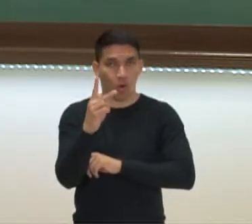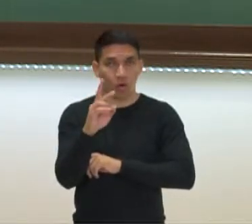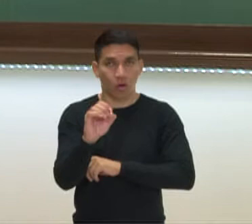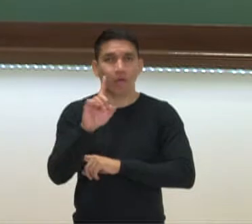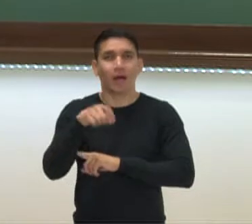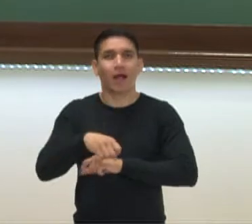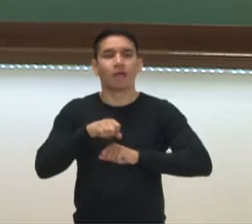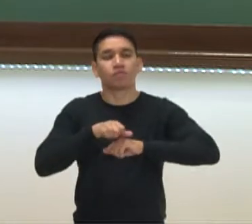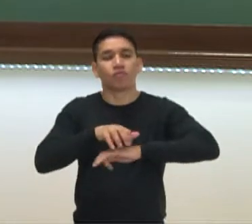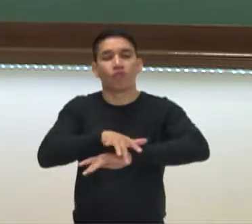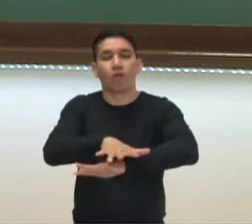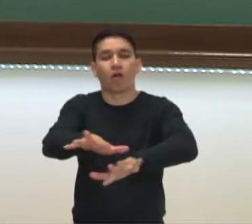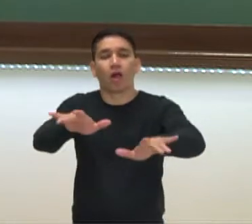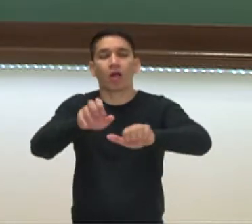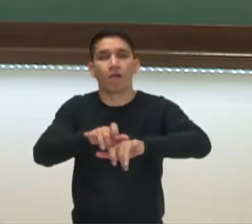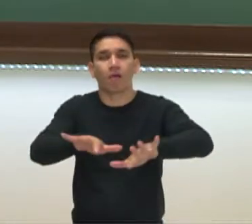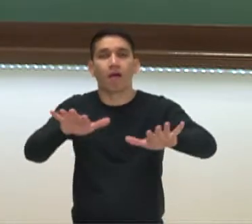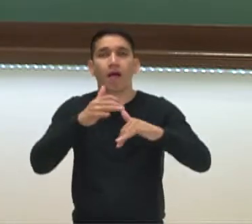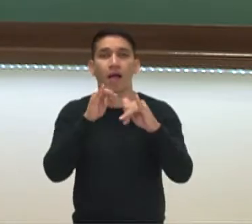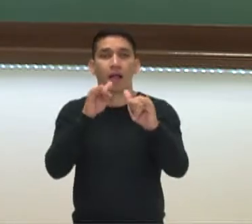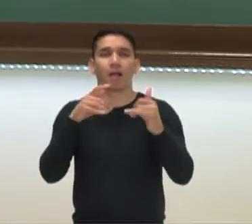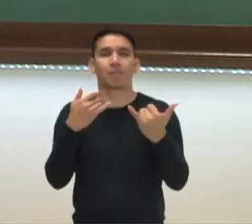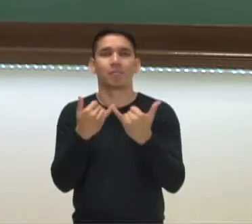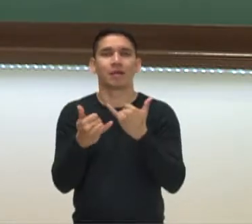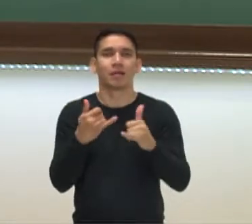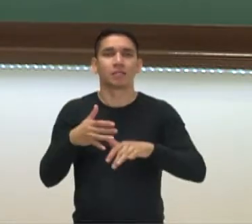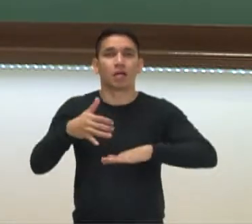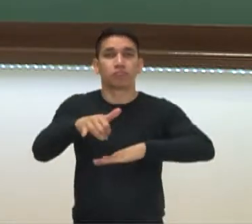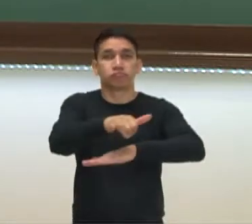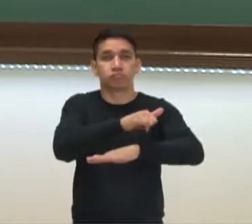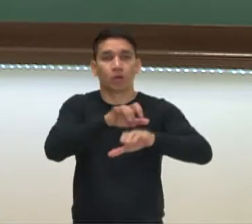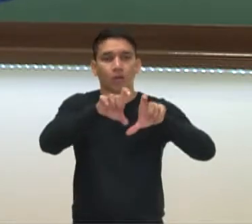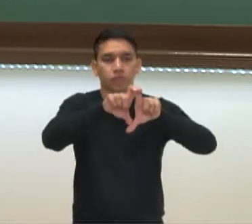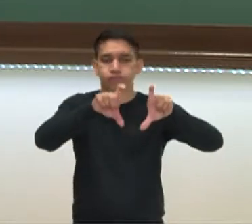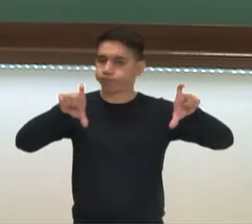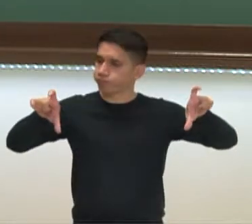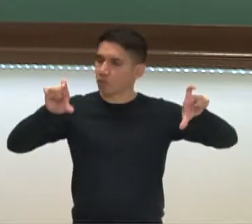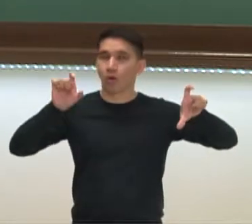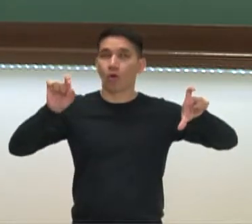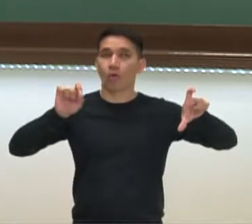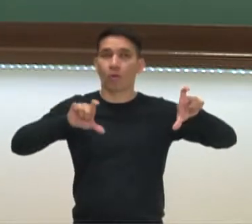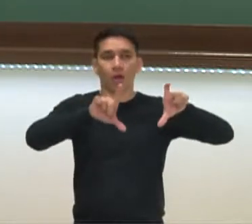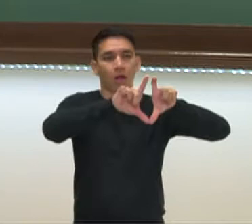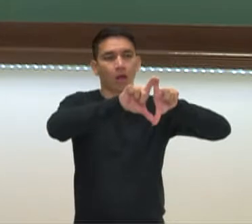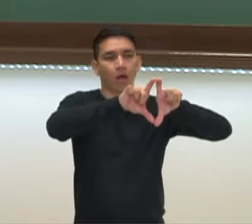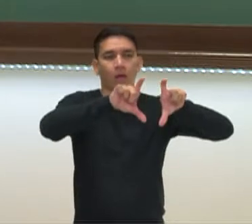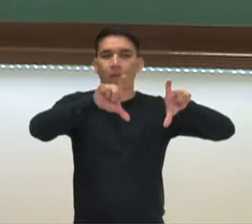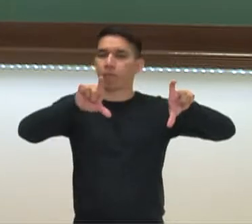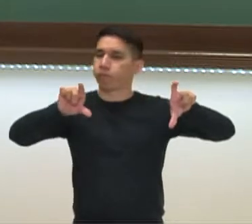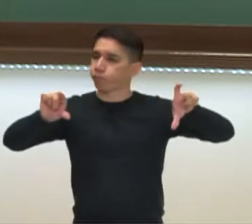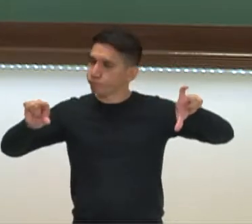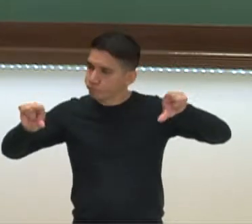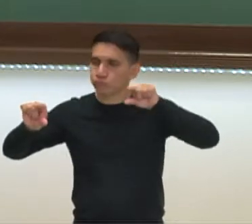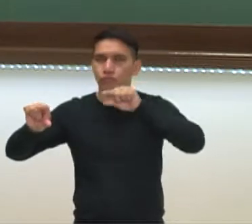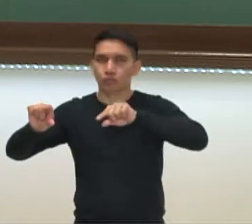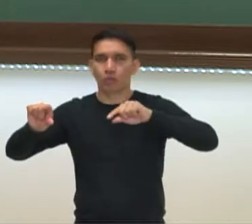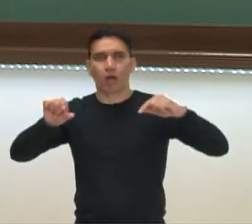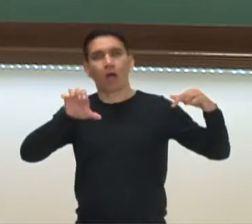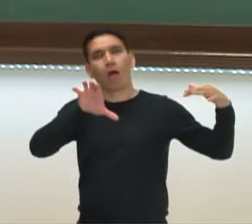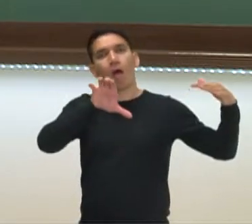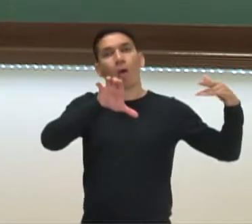elétrico, um fluido como se o circuito fosse formado por um encanamento e os componentes do